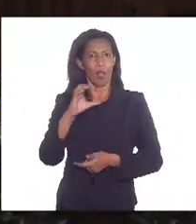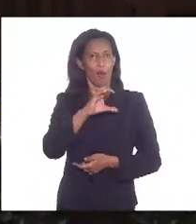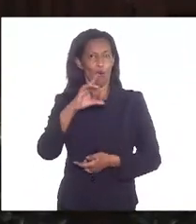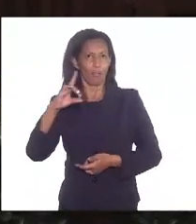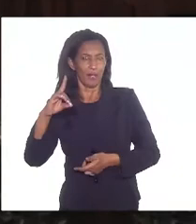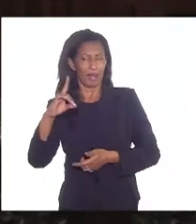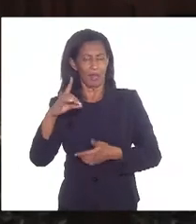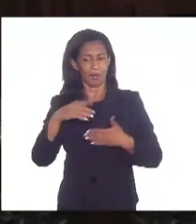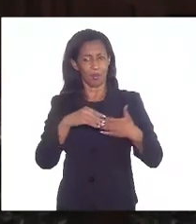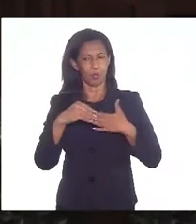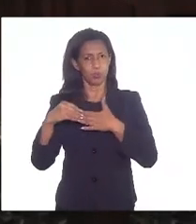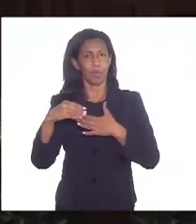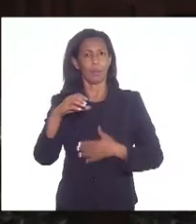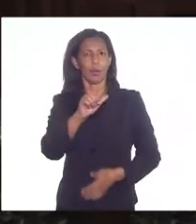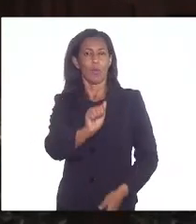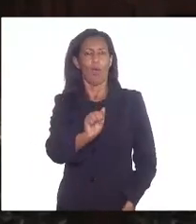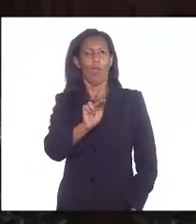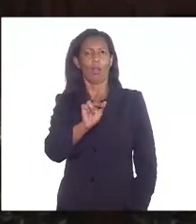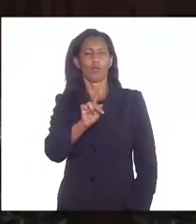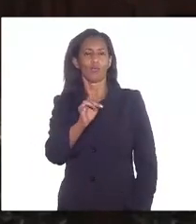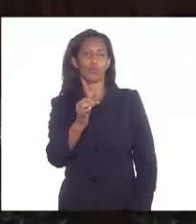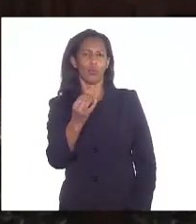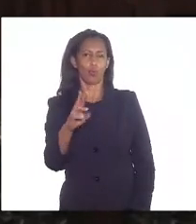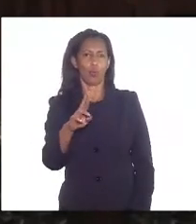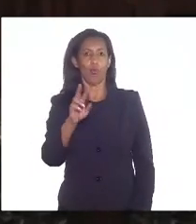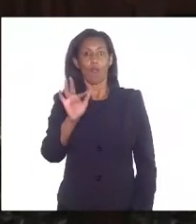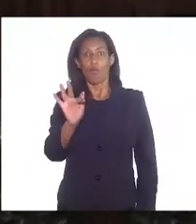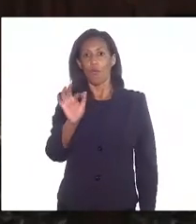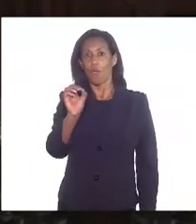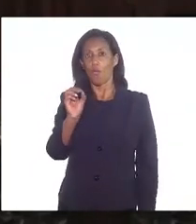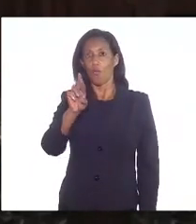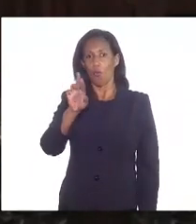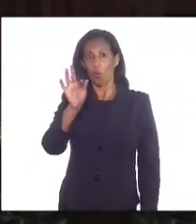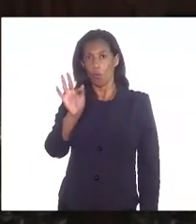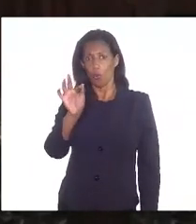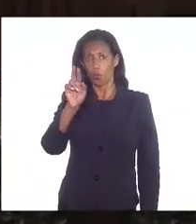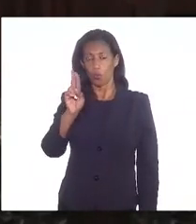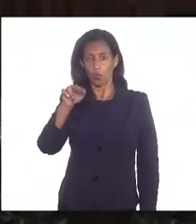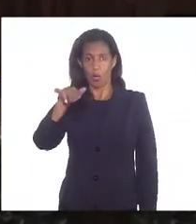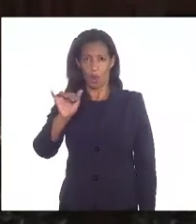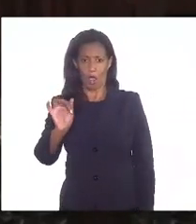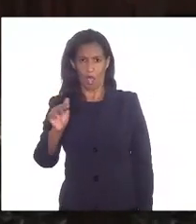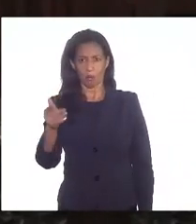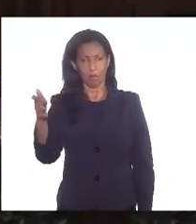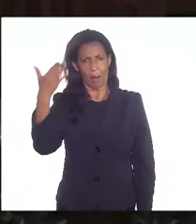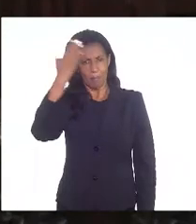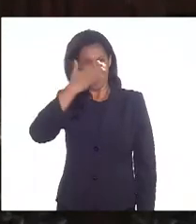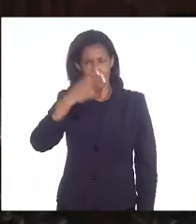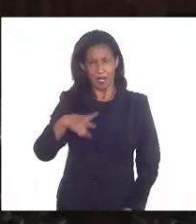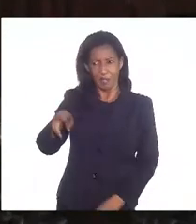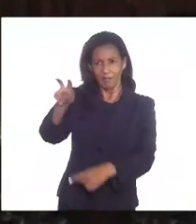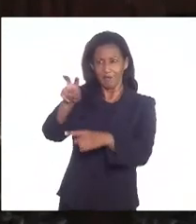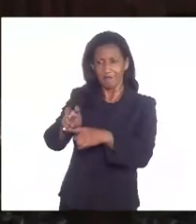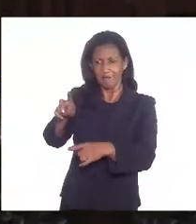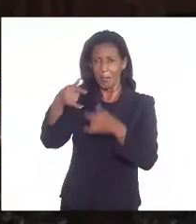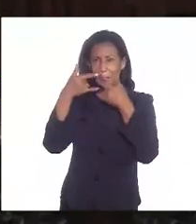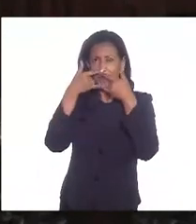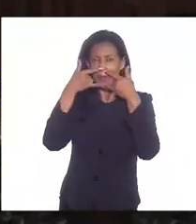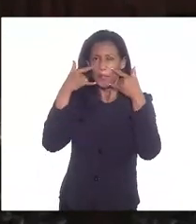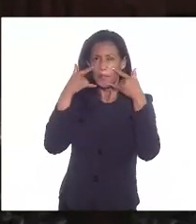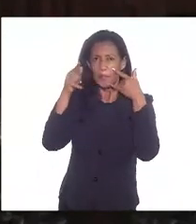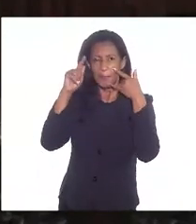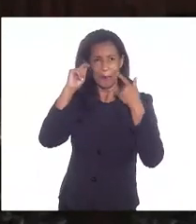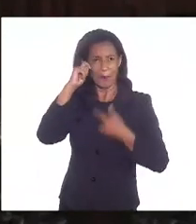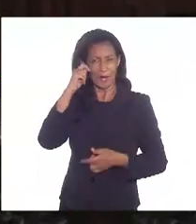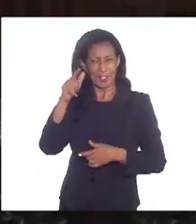coordenadas pelo auditor Fortunato, que parece que está aqui presente, está ali, ó, de máscara